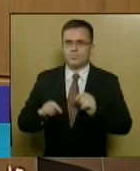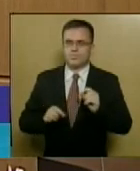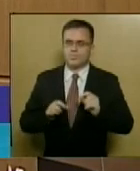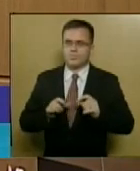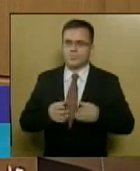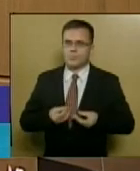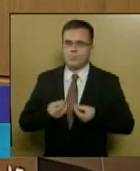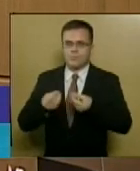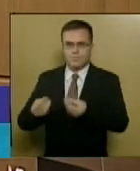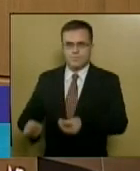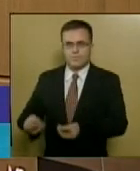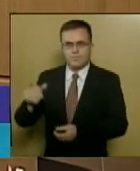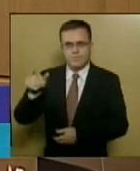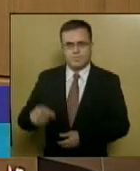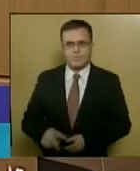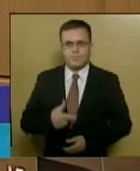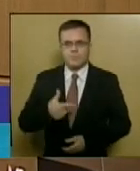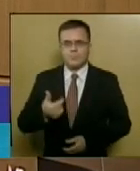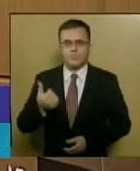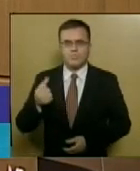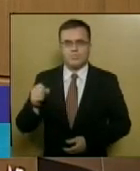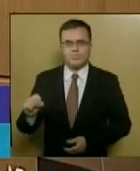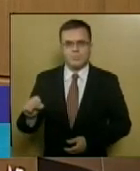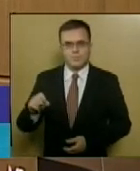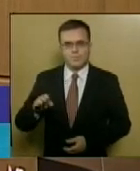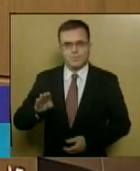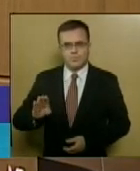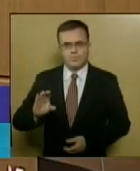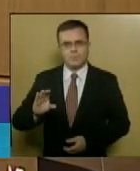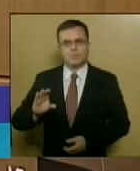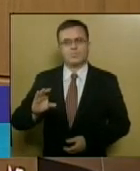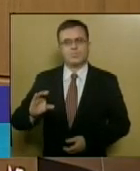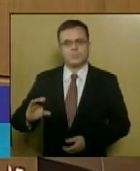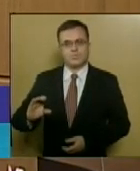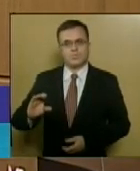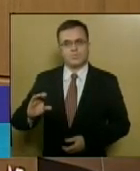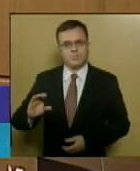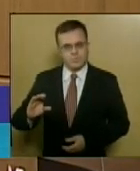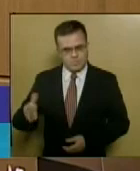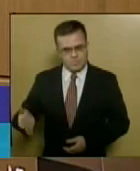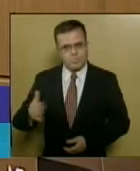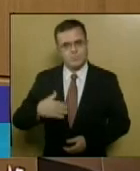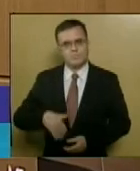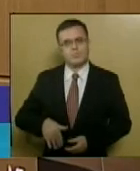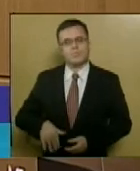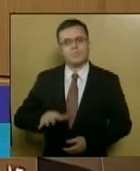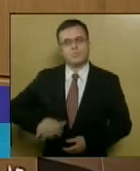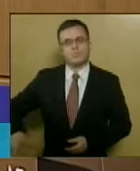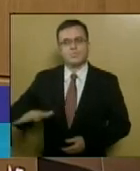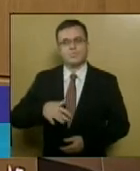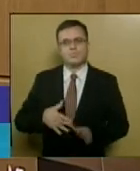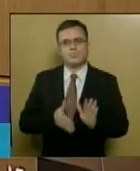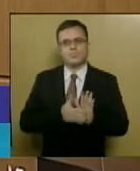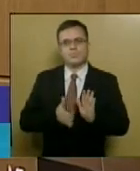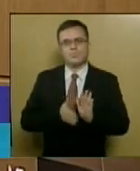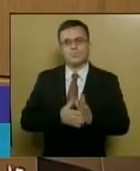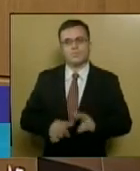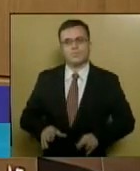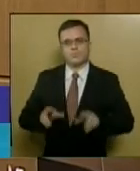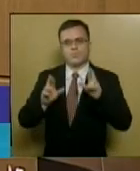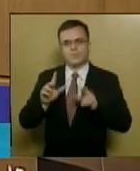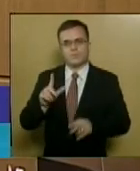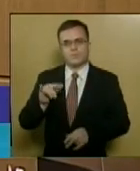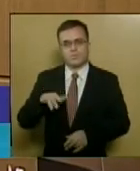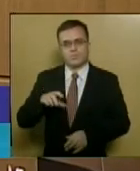Mérito Parlamentar ao 28º Batalhão de Caçadores, Batalhão Campo Grande. Proposta, deputado Luciano